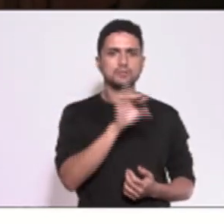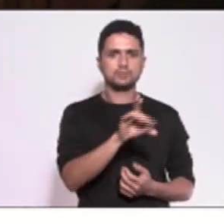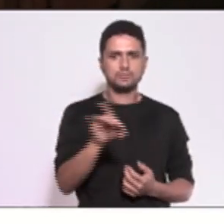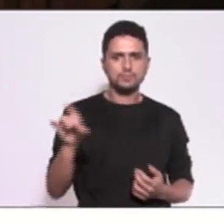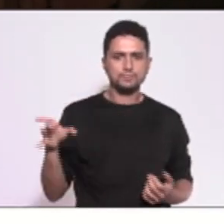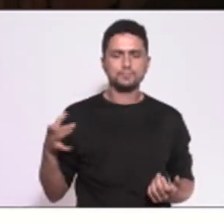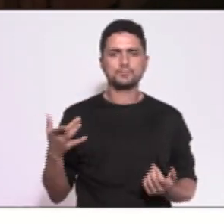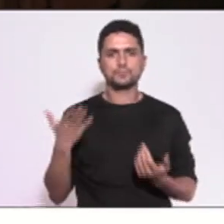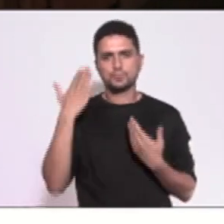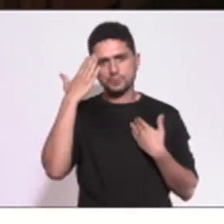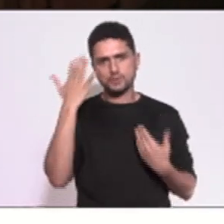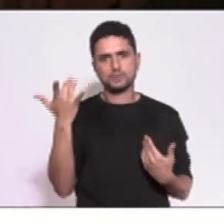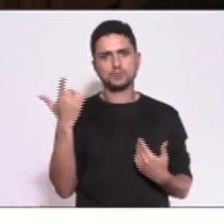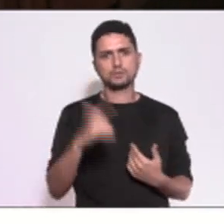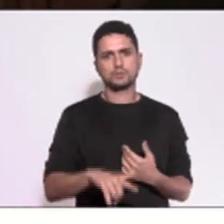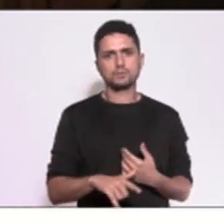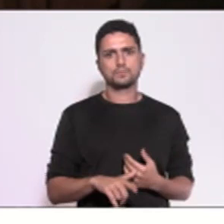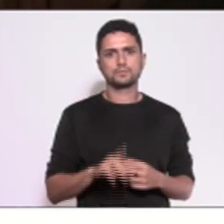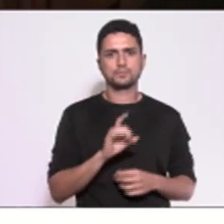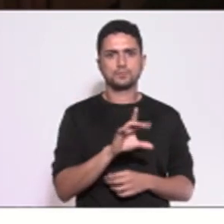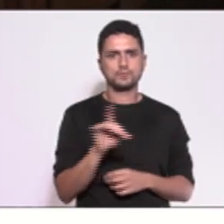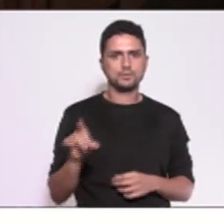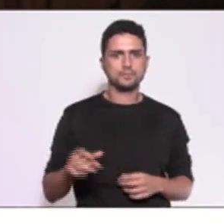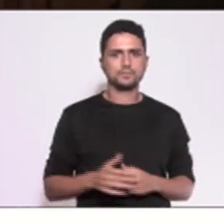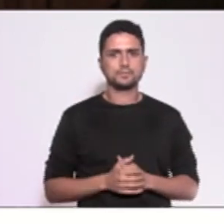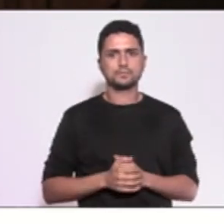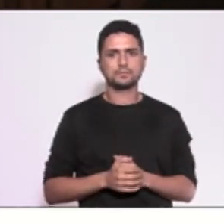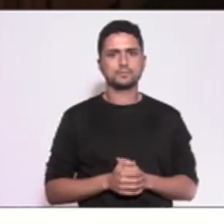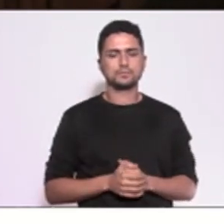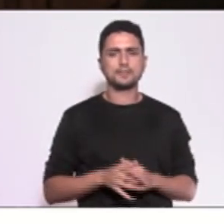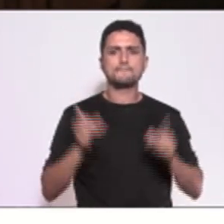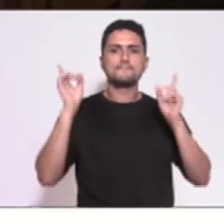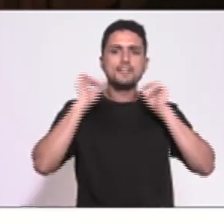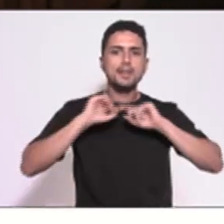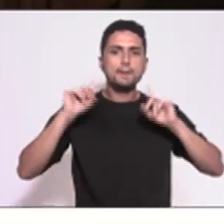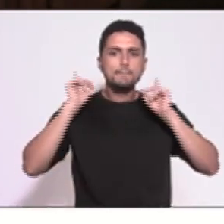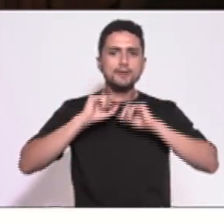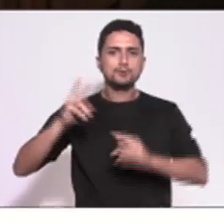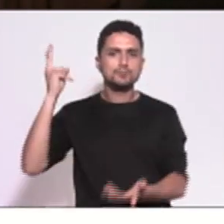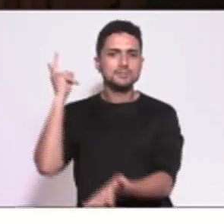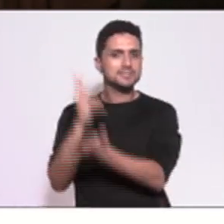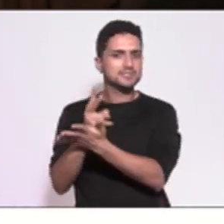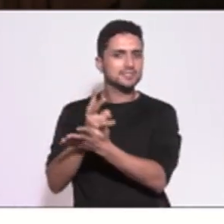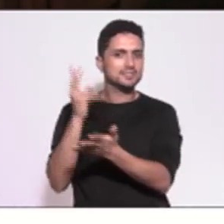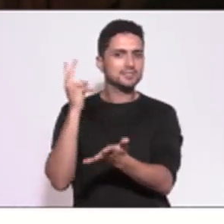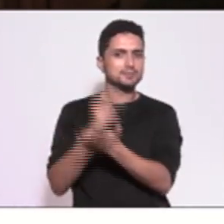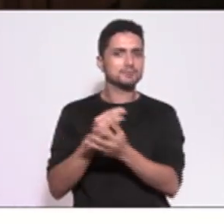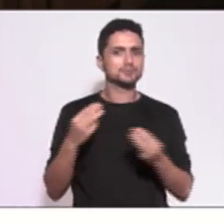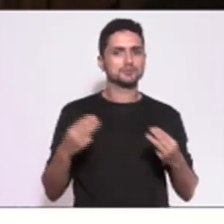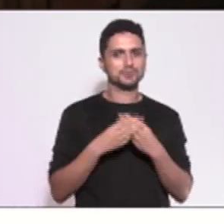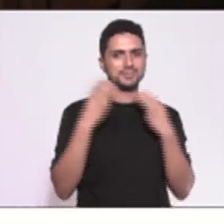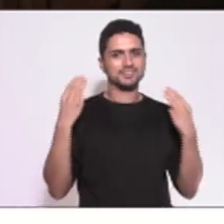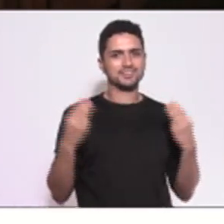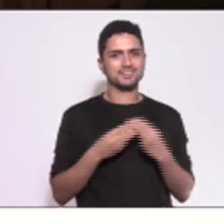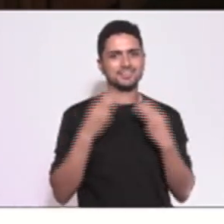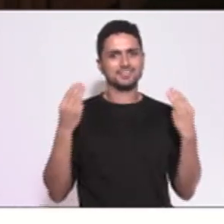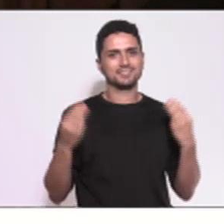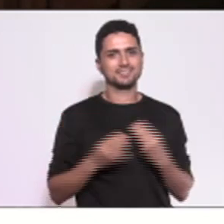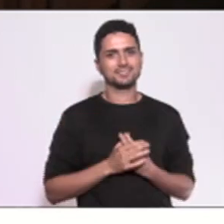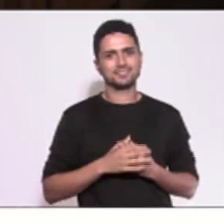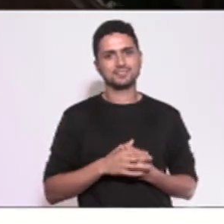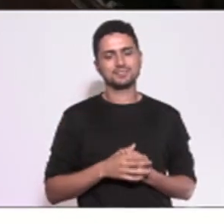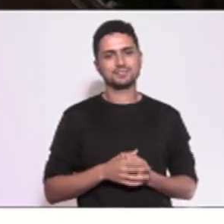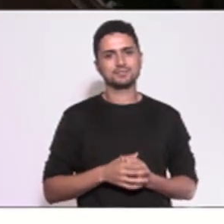Obrigado mais uma vez a todos vocês. Uma vez Flamengo, sempre judeu. Um beijo no